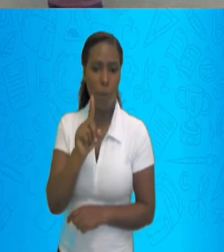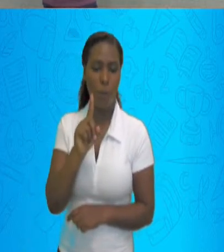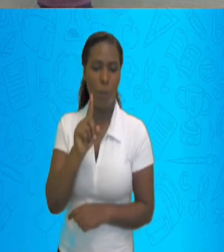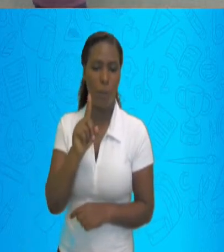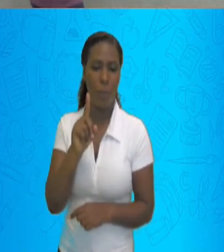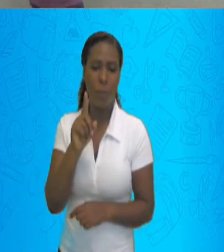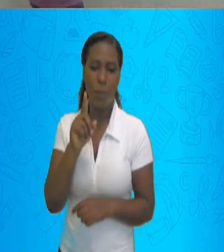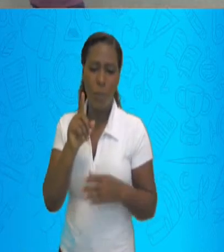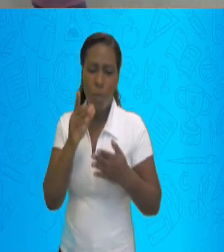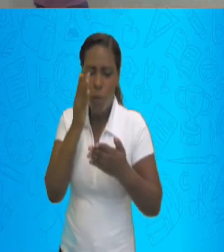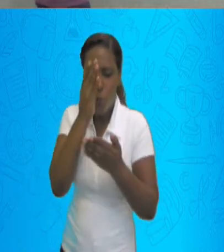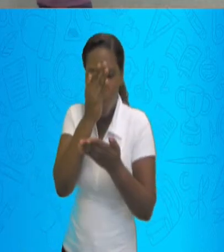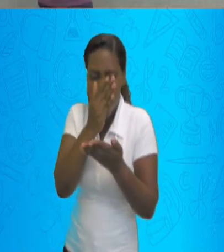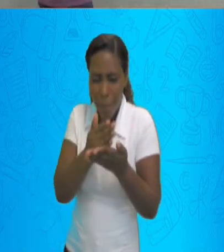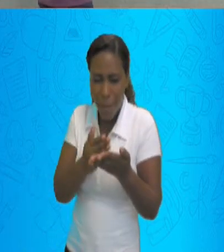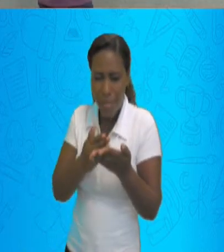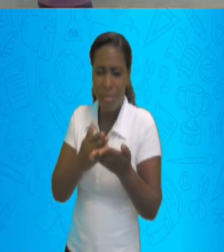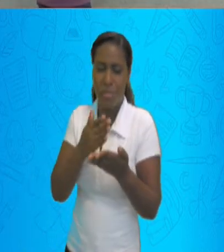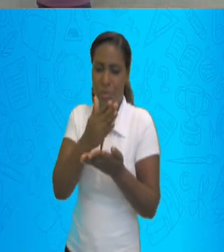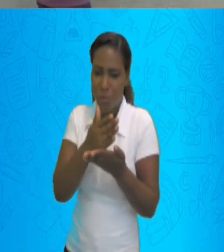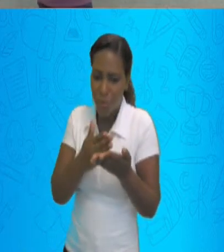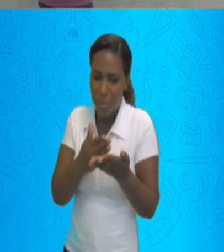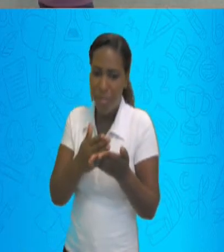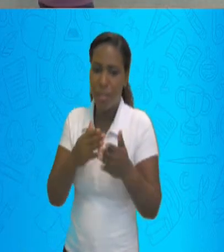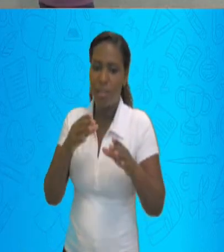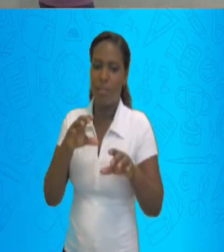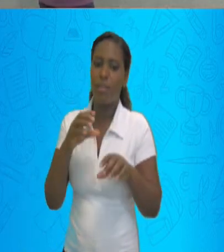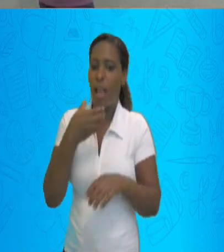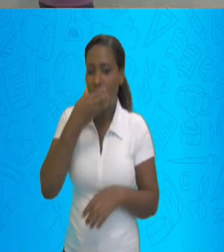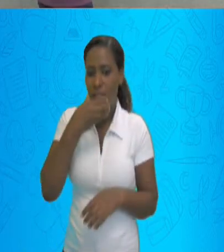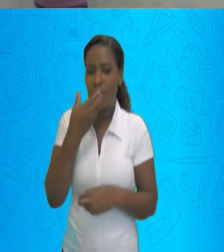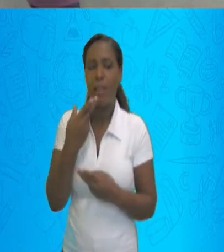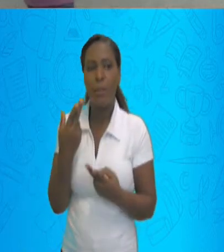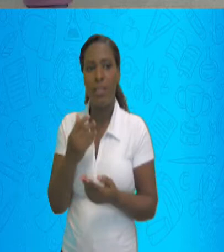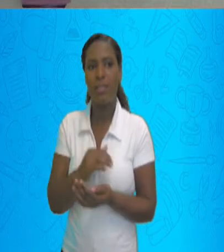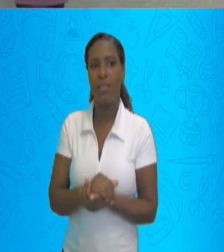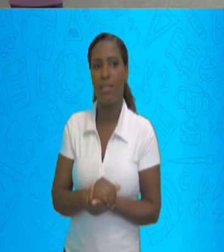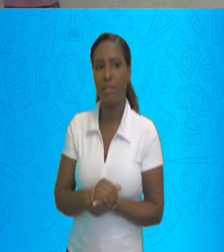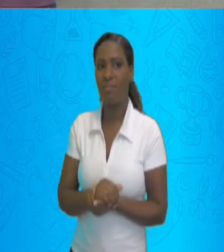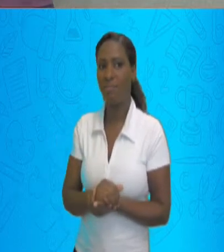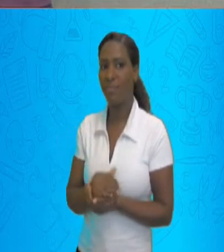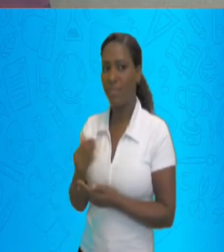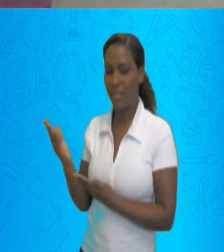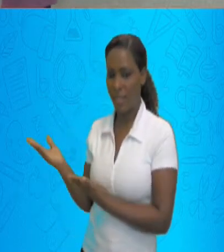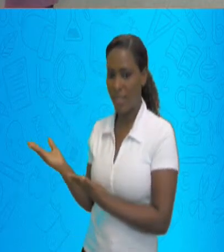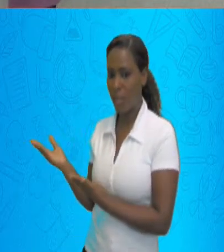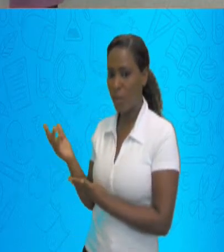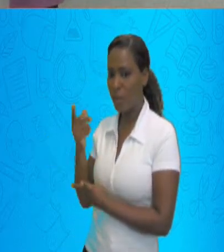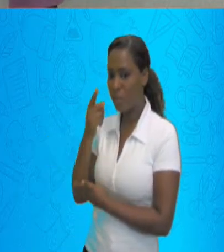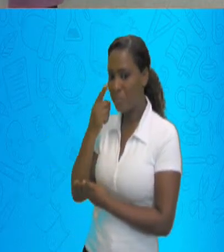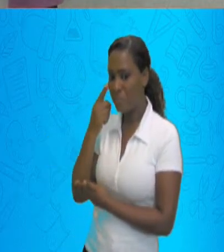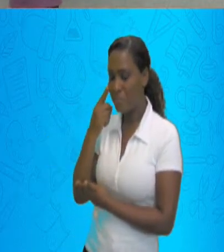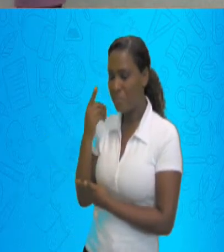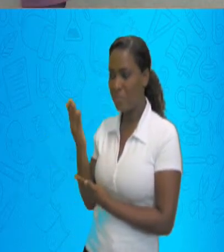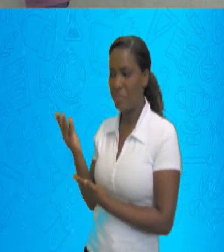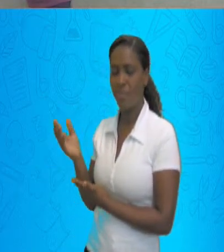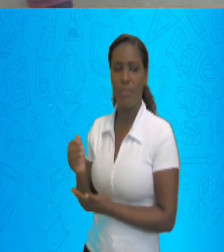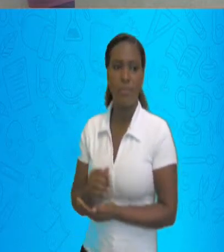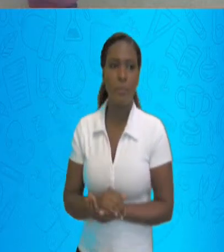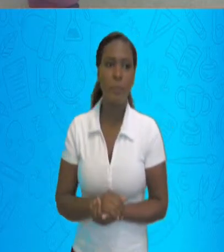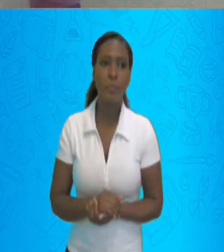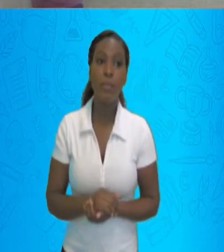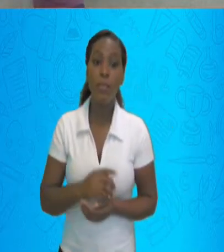ou seja, eu vou comer uma parte de um total de 2 que nós fracionamos essa maçã. Vamos ver o próximo.